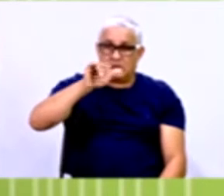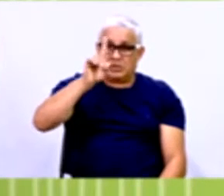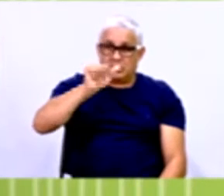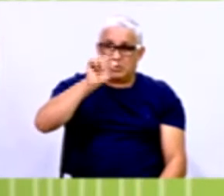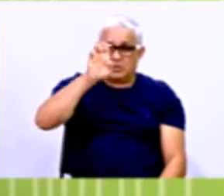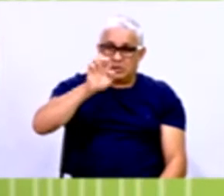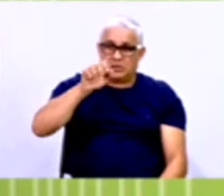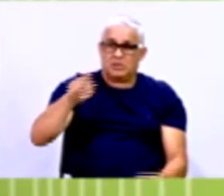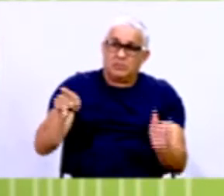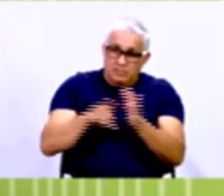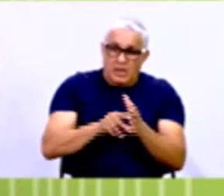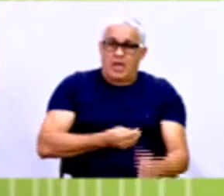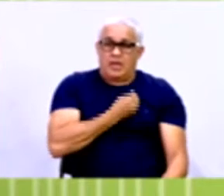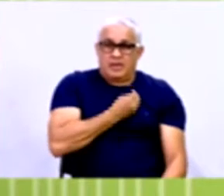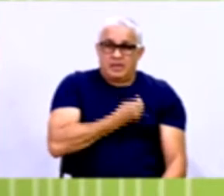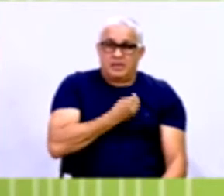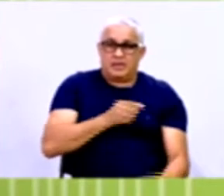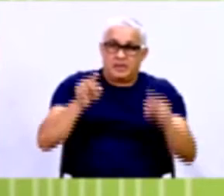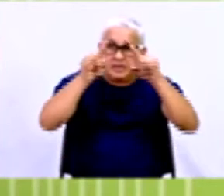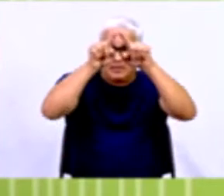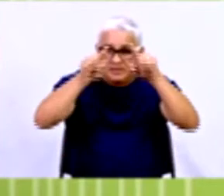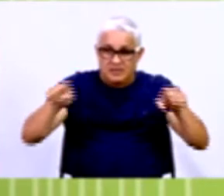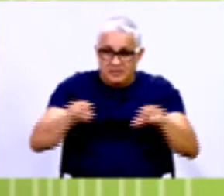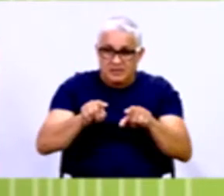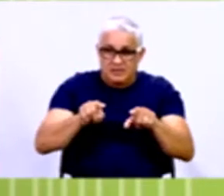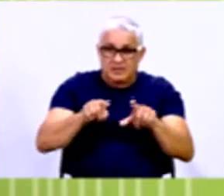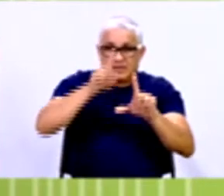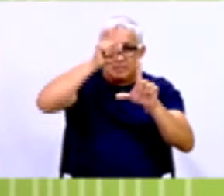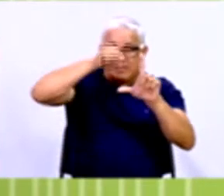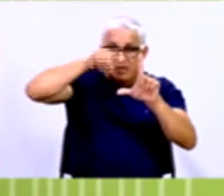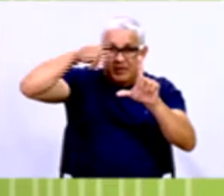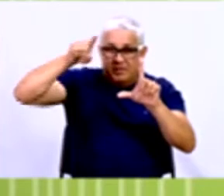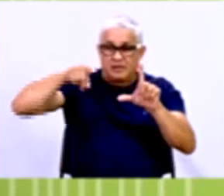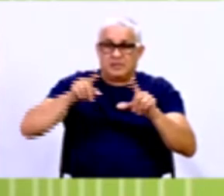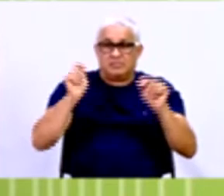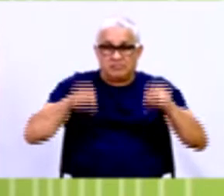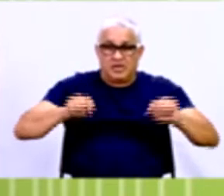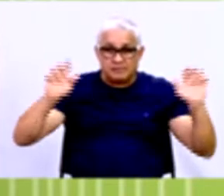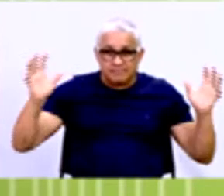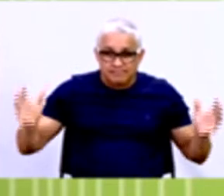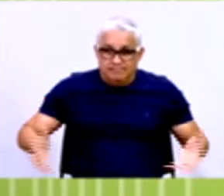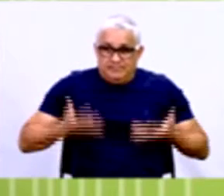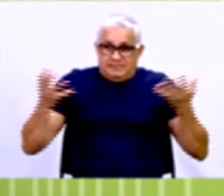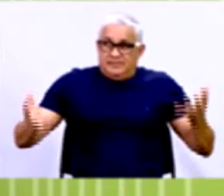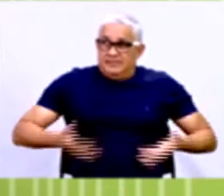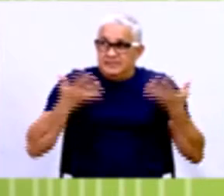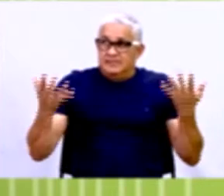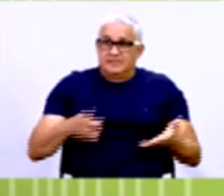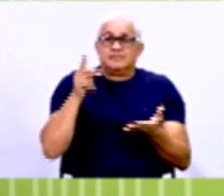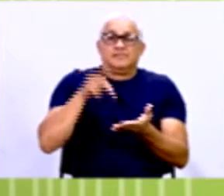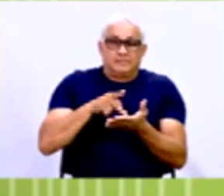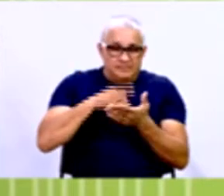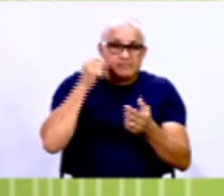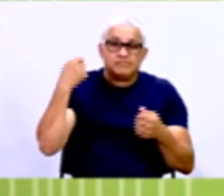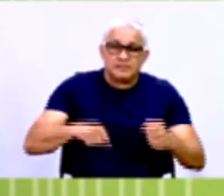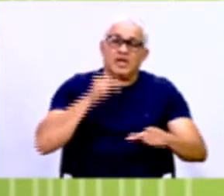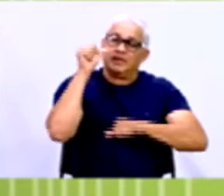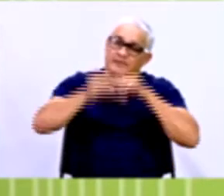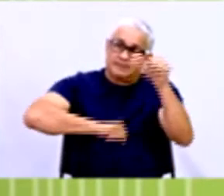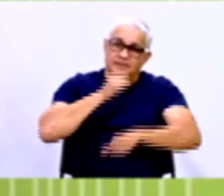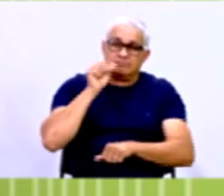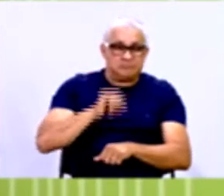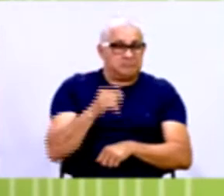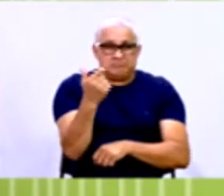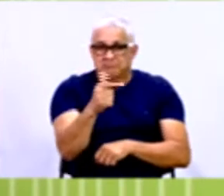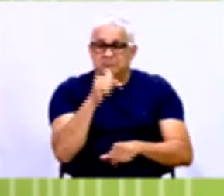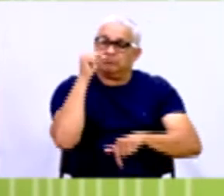trabalho. Então, essas estatísticas elas servem para nos motivar a falar, nossa, realmente temos que mudar. Se você não tem